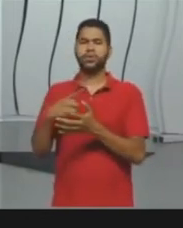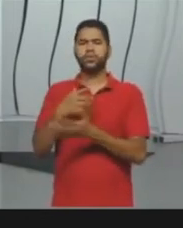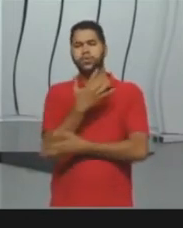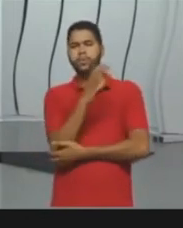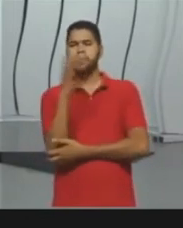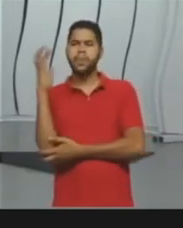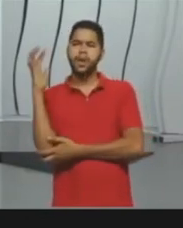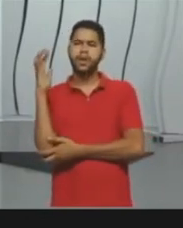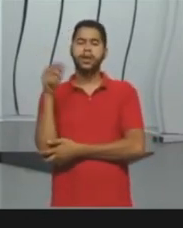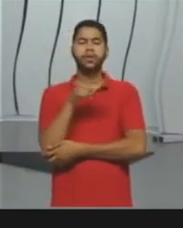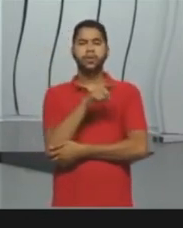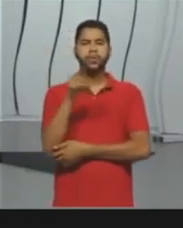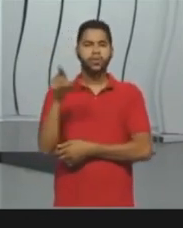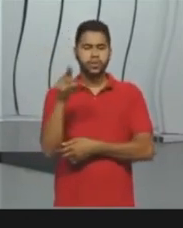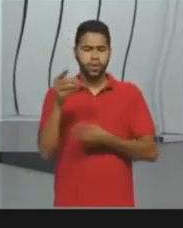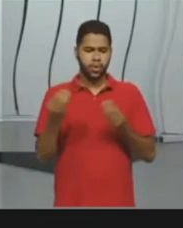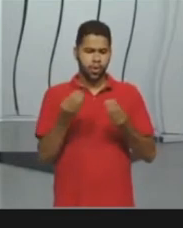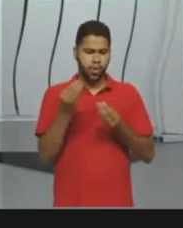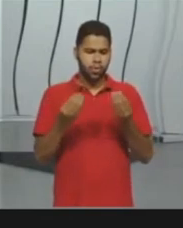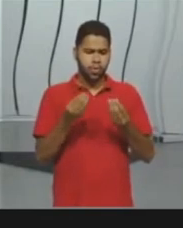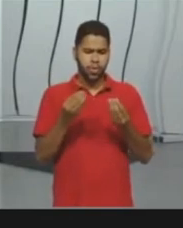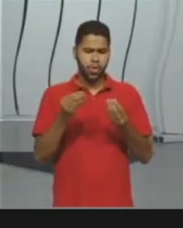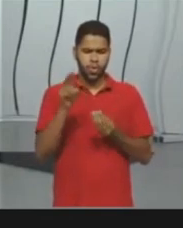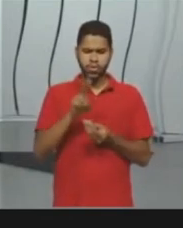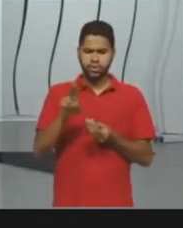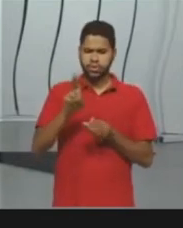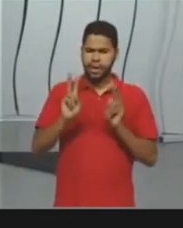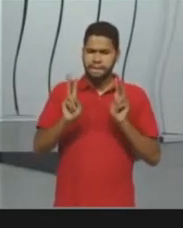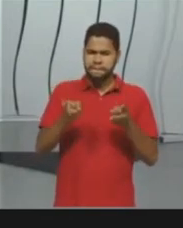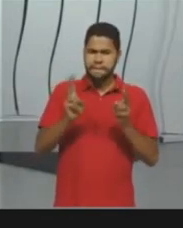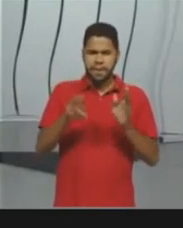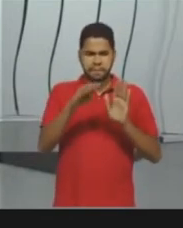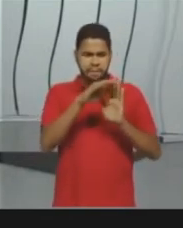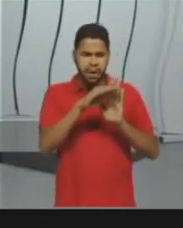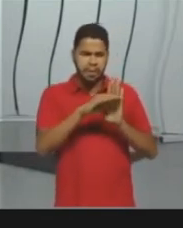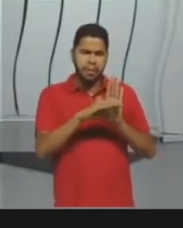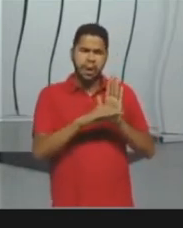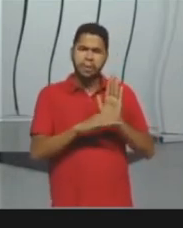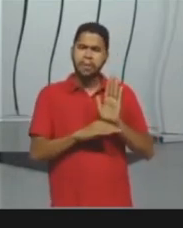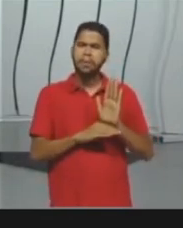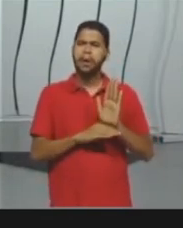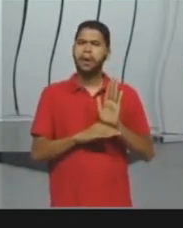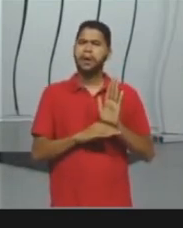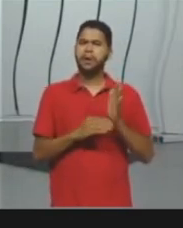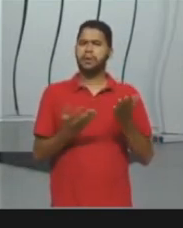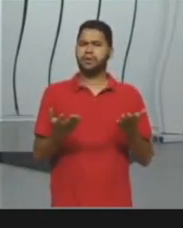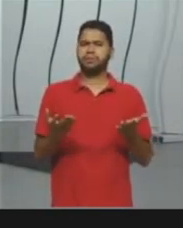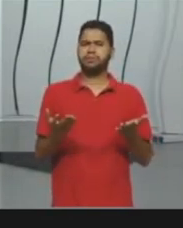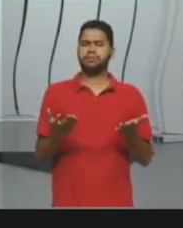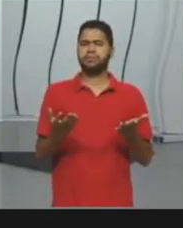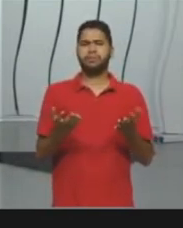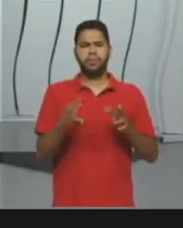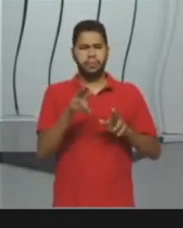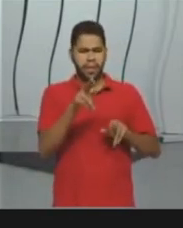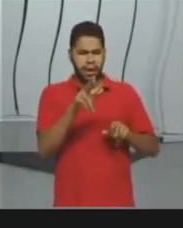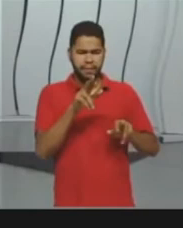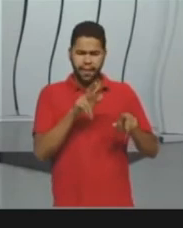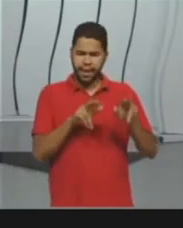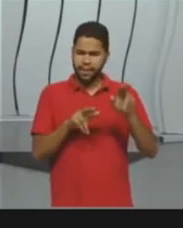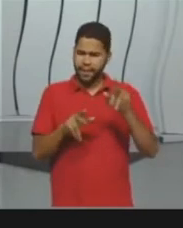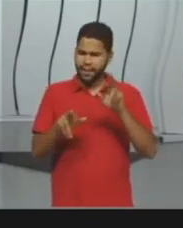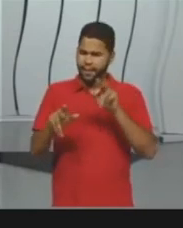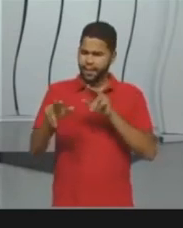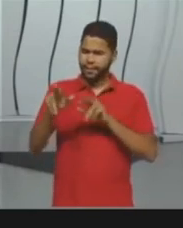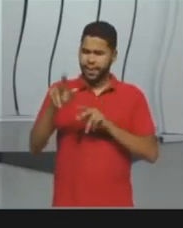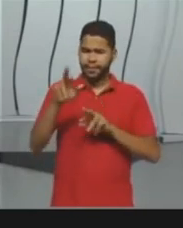você está dentro desse reino, eu não posso utilizar os mesmos critérios para diferenciar, para